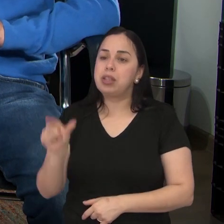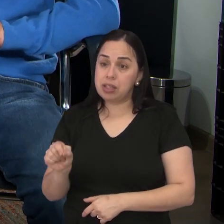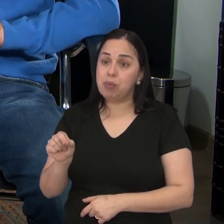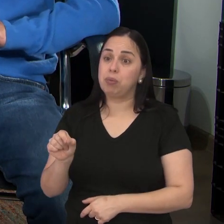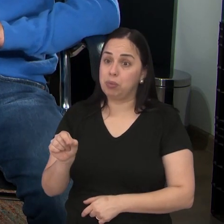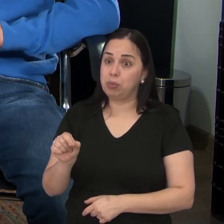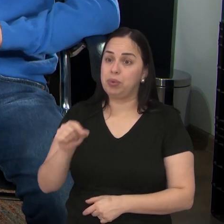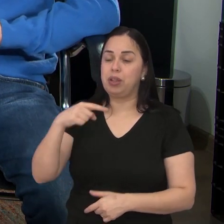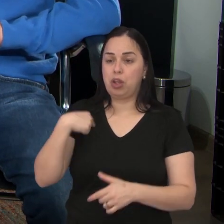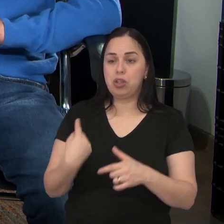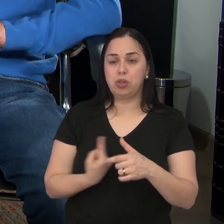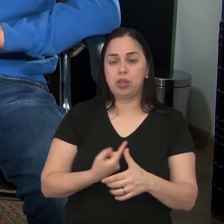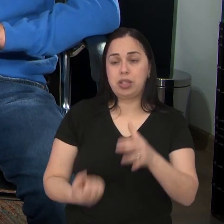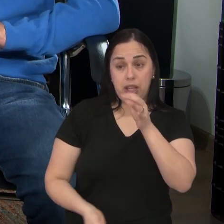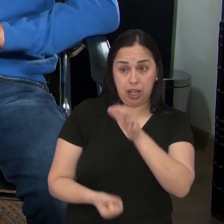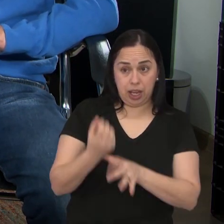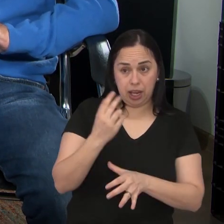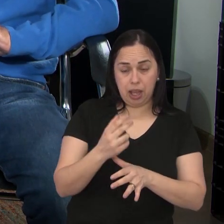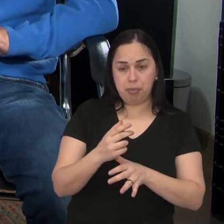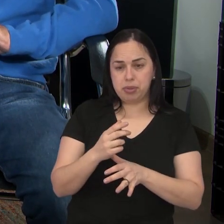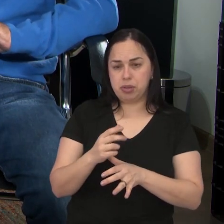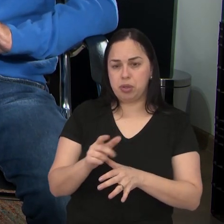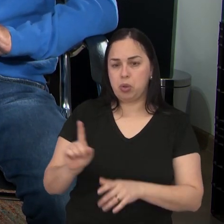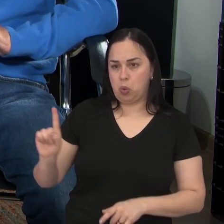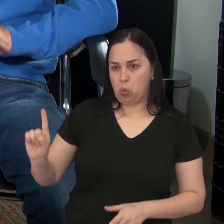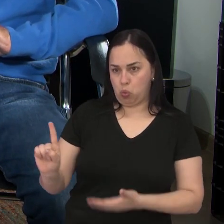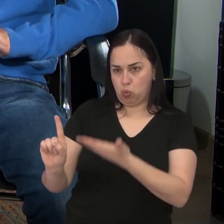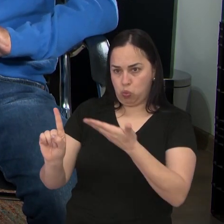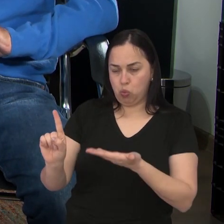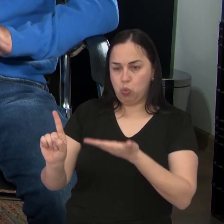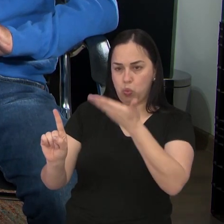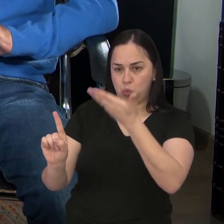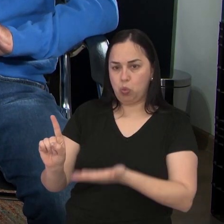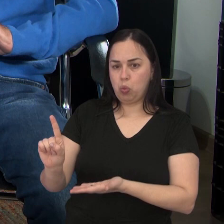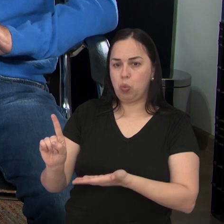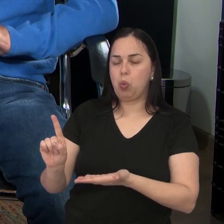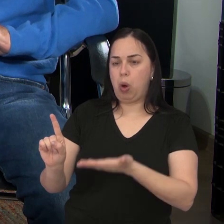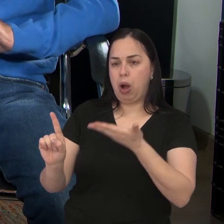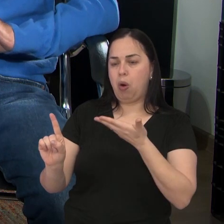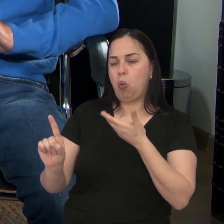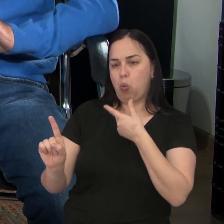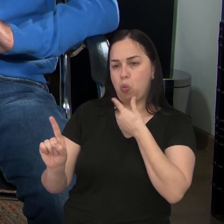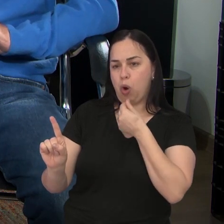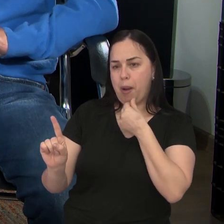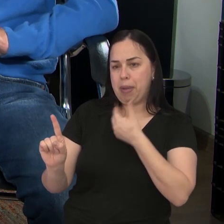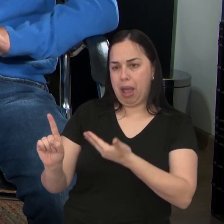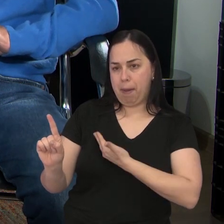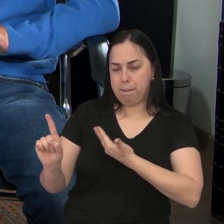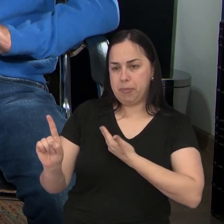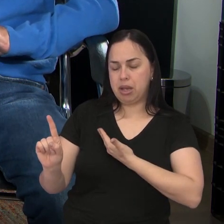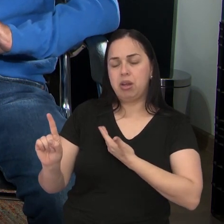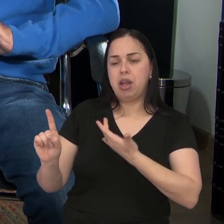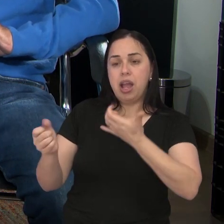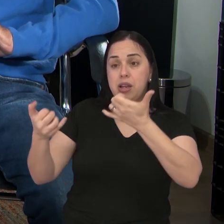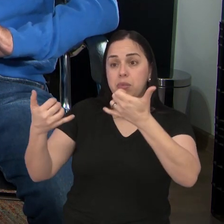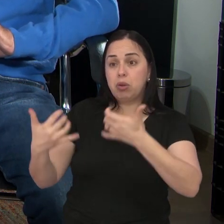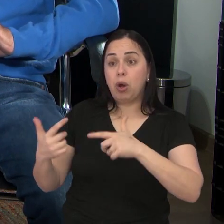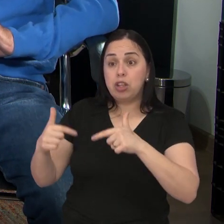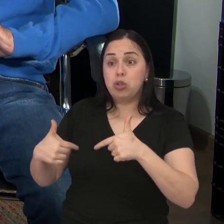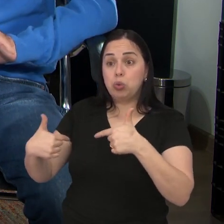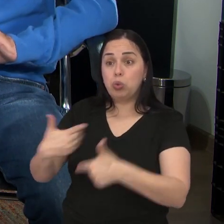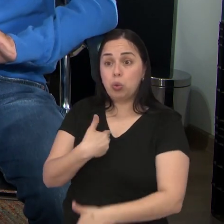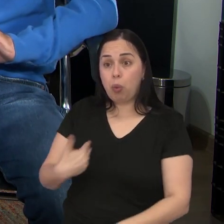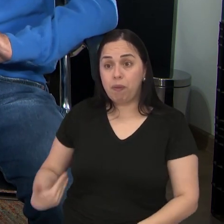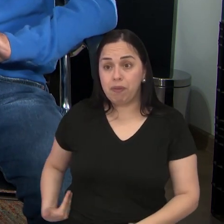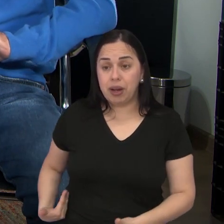criou esse departamento aqui e que implantamos, até com uma pessoa, um amigo meu, Célio Chaves, que era o grande mentor, a política de patrimônio